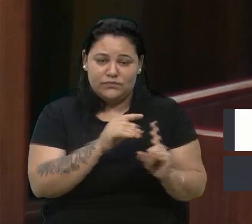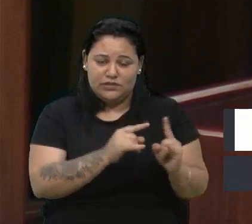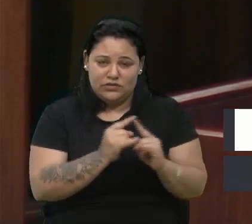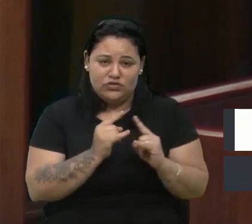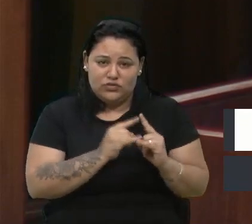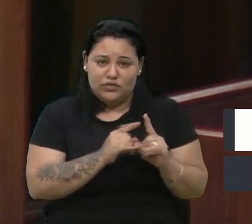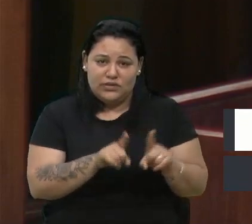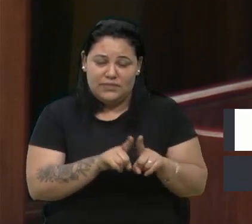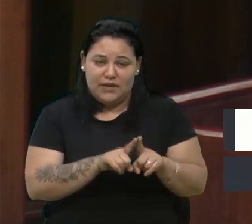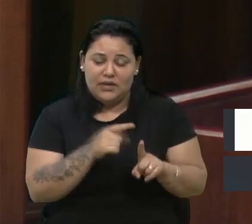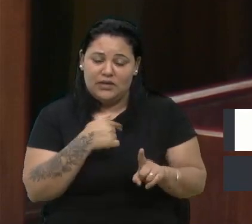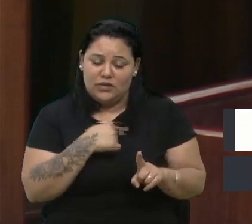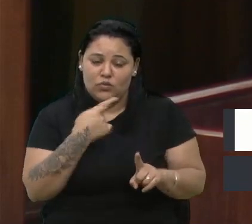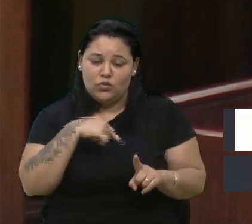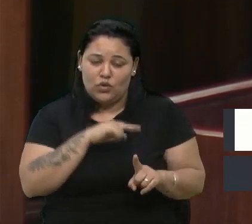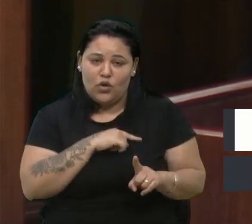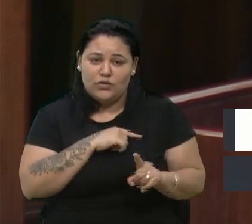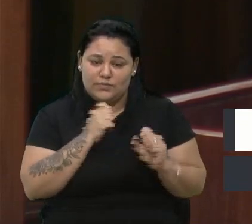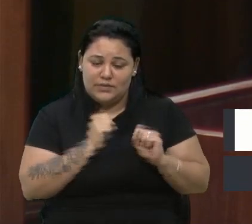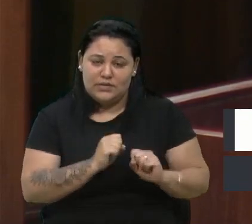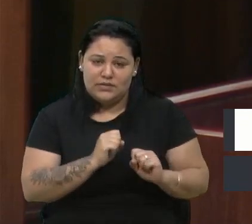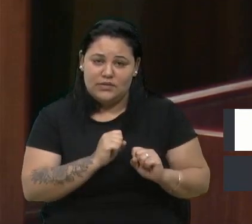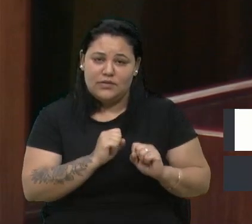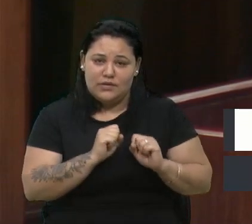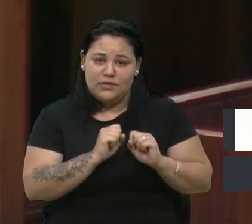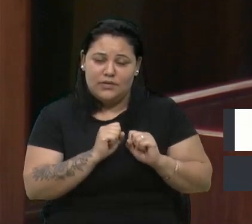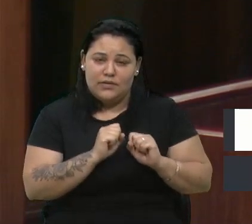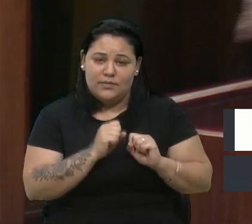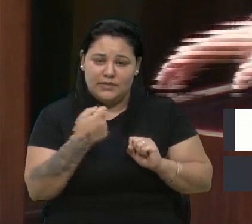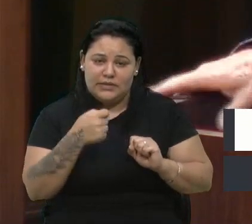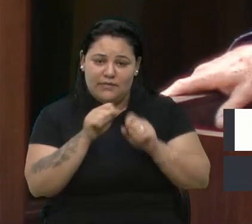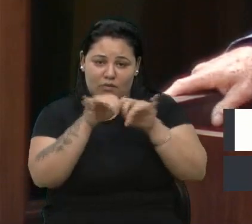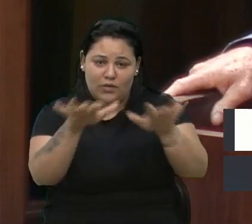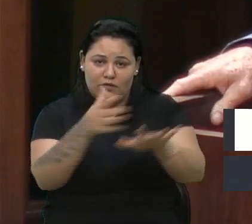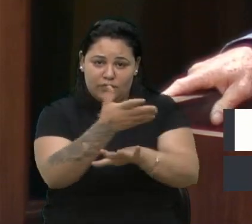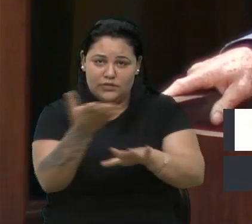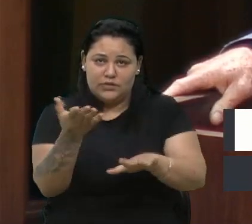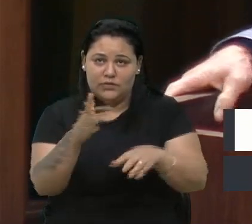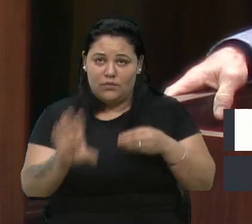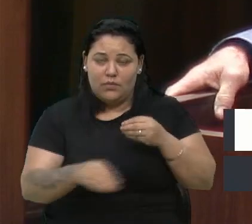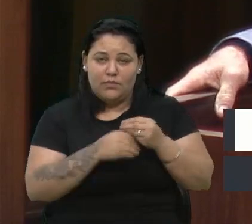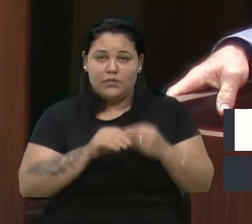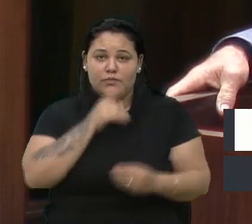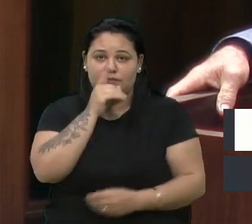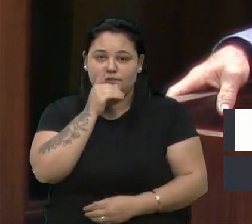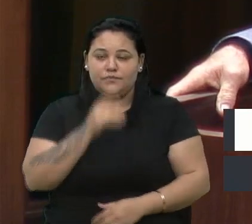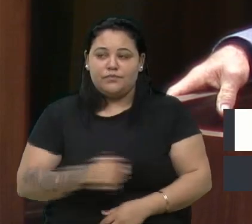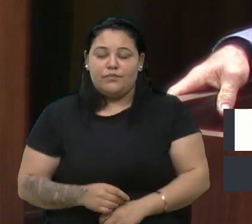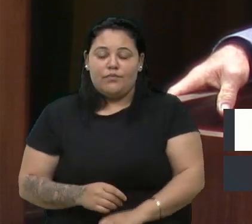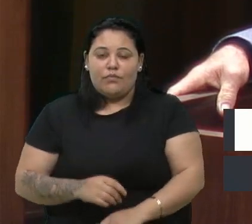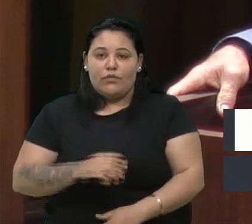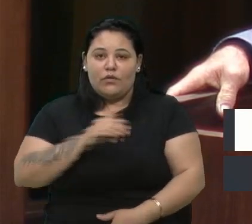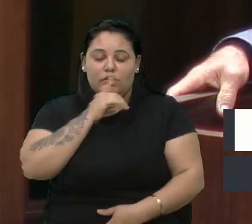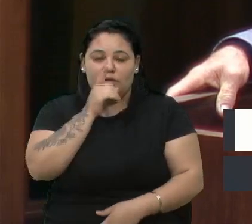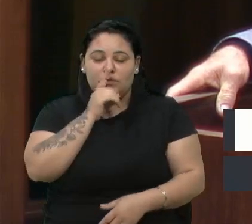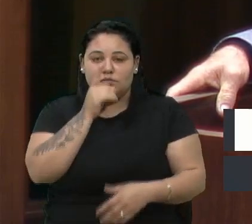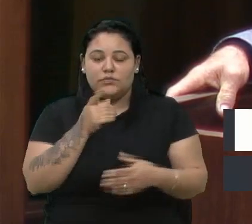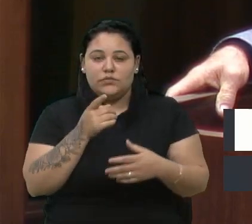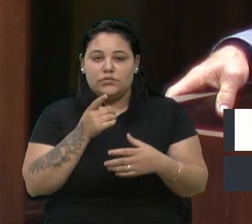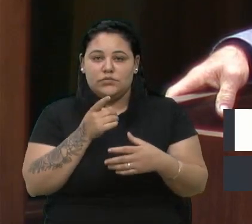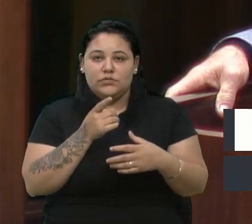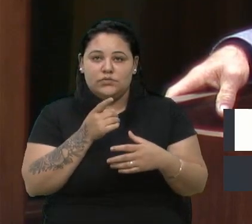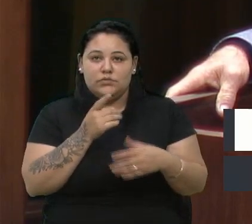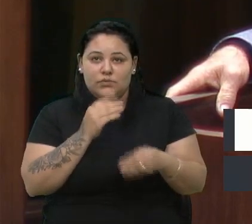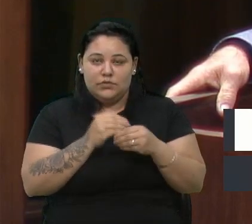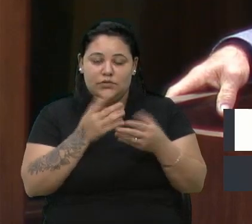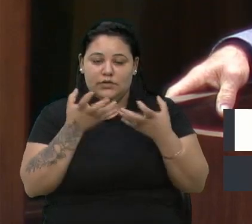Então, não poderia deixar de compartilhar com os senhores. A parte, vereador Alberto. Vereador Cadori, parabenizar a Vossa Excelência pelo trabalho na